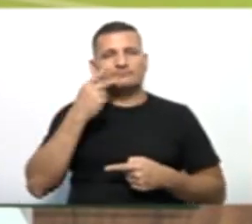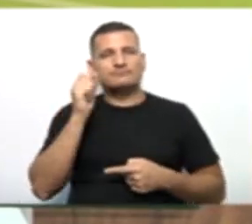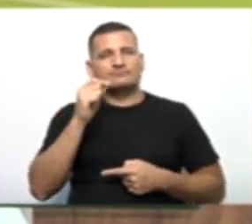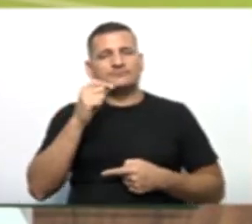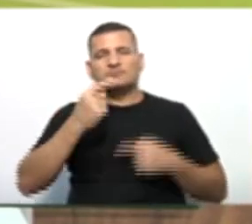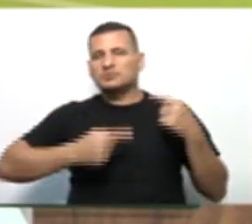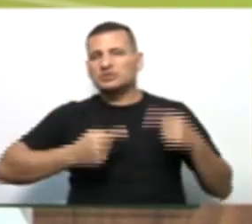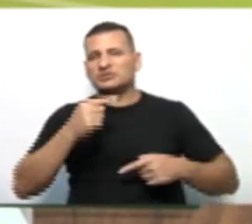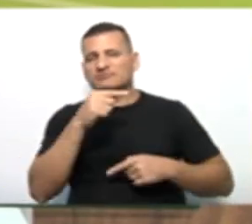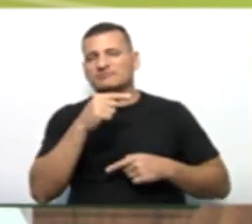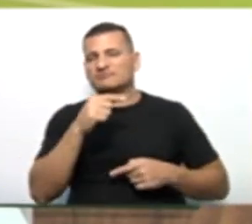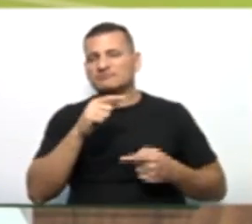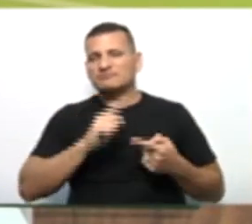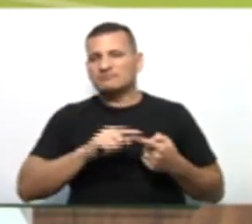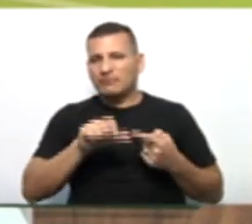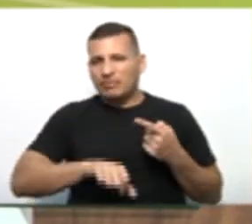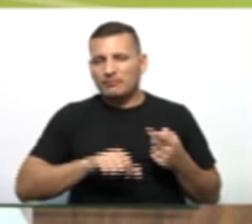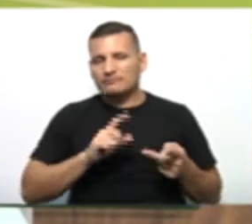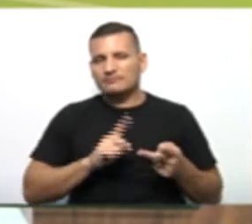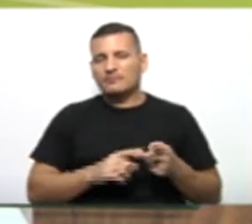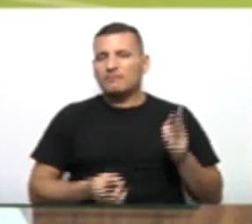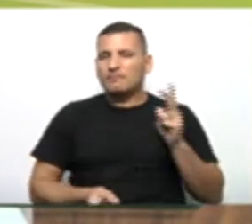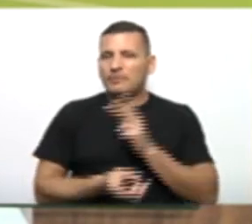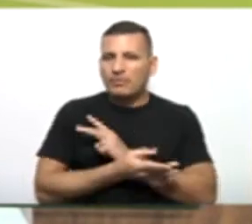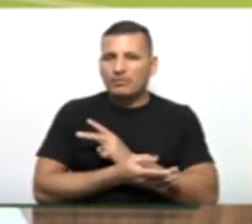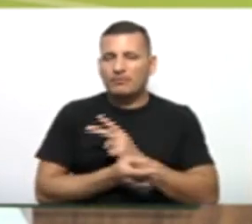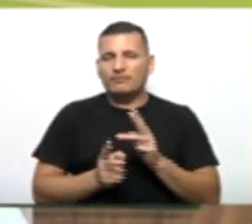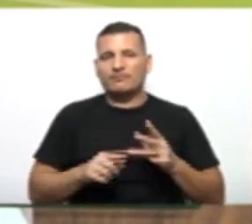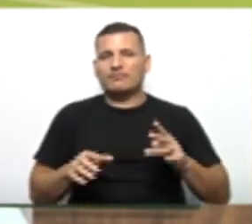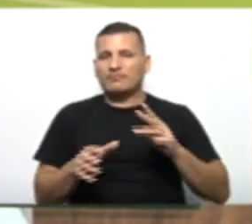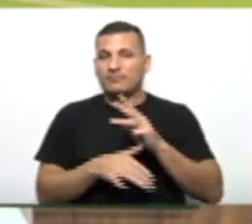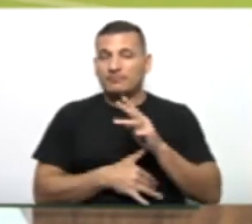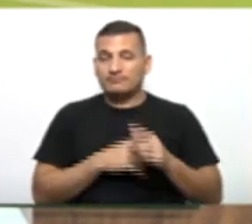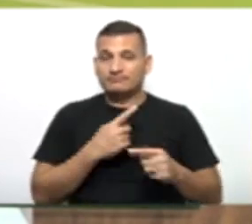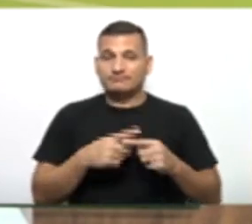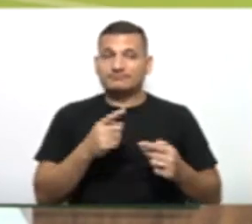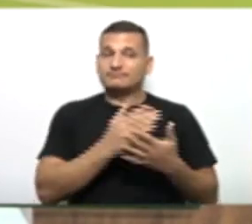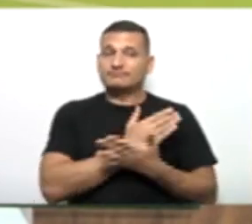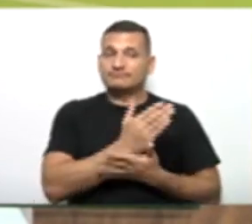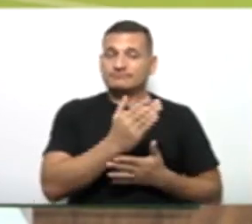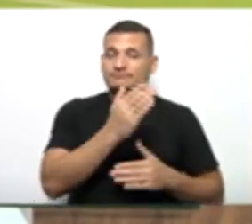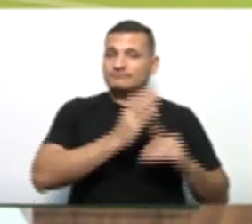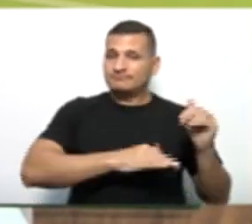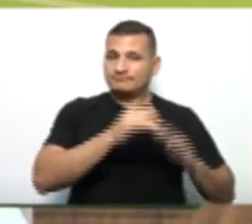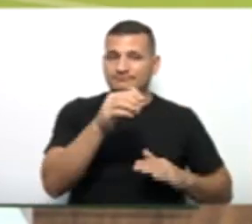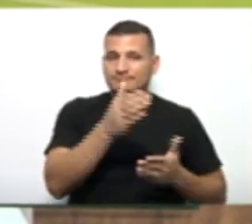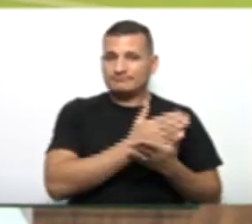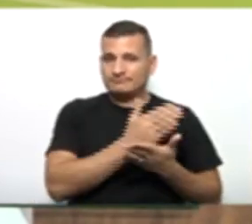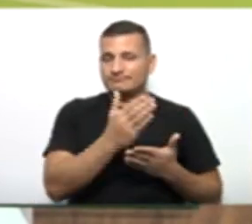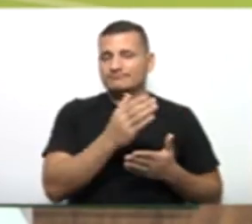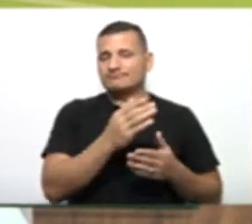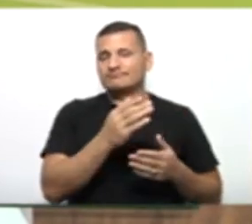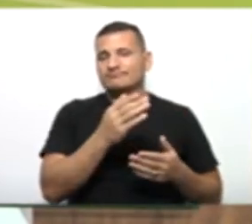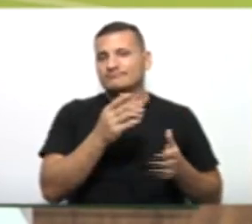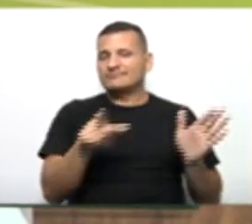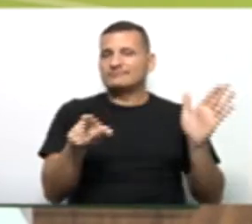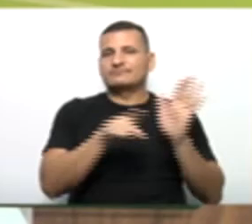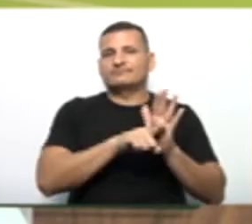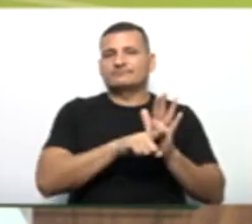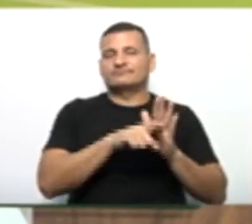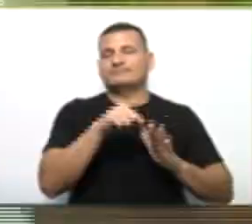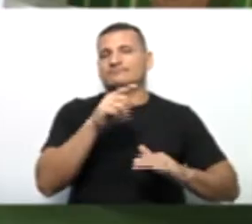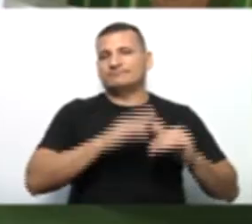que político é corrupto porque um grupo de profissionais dessa classe mancharam a reputação